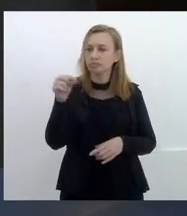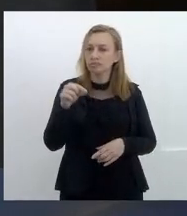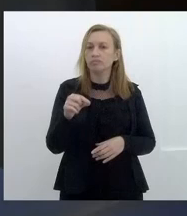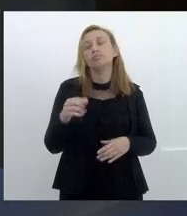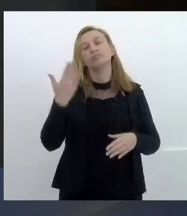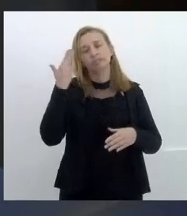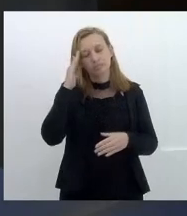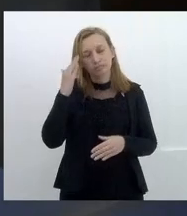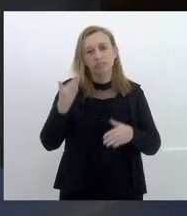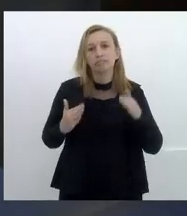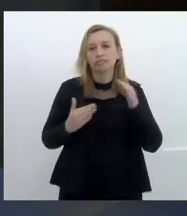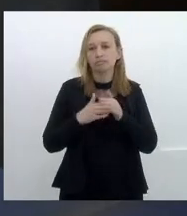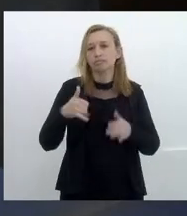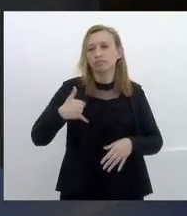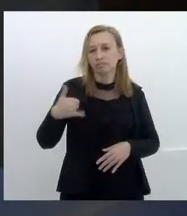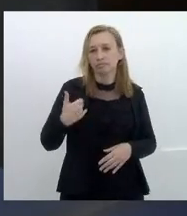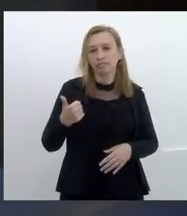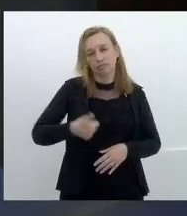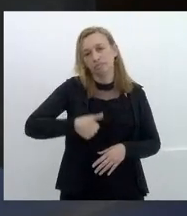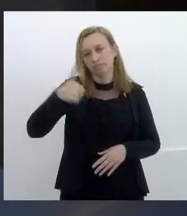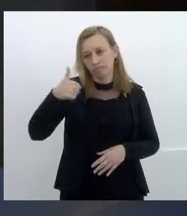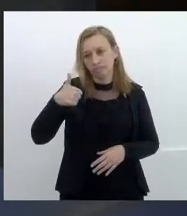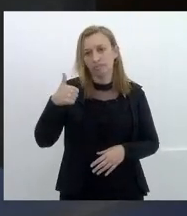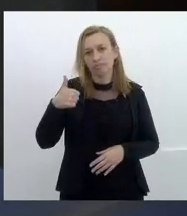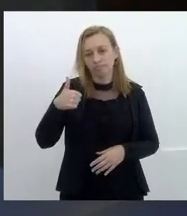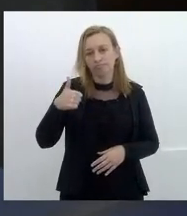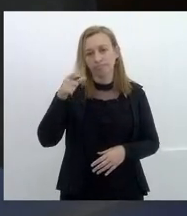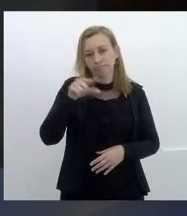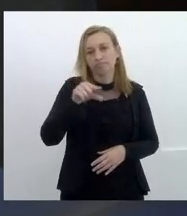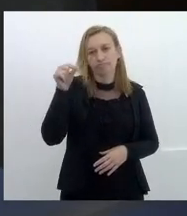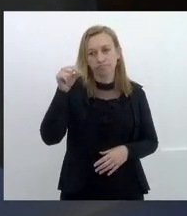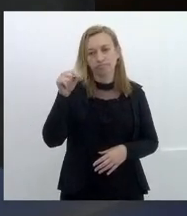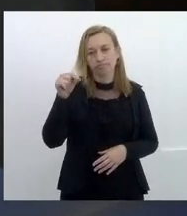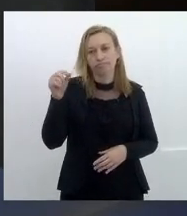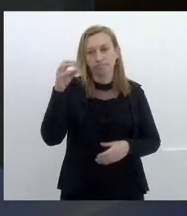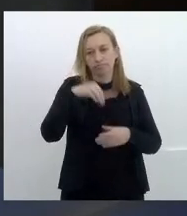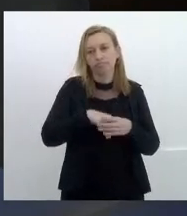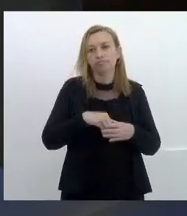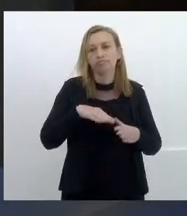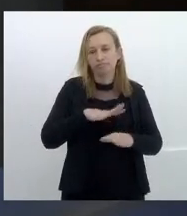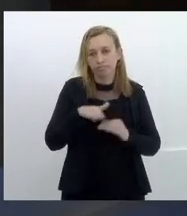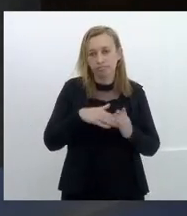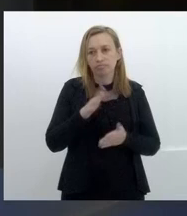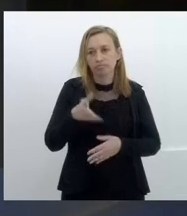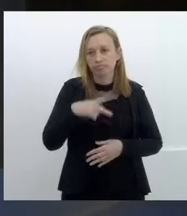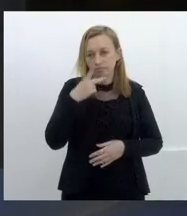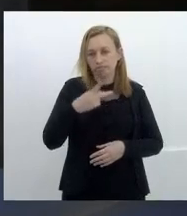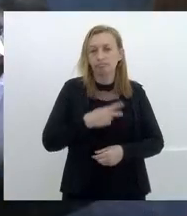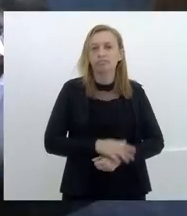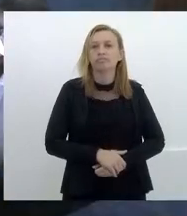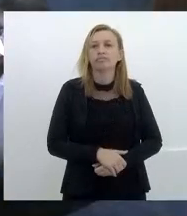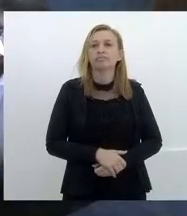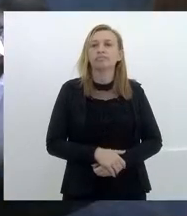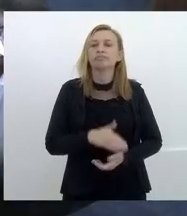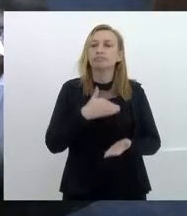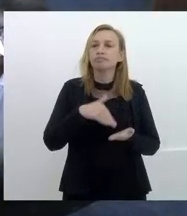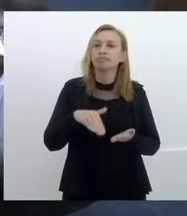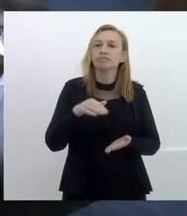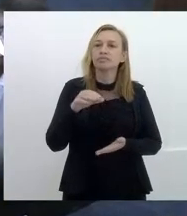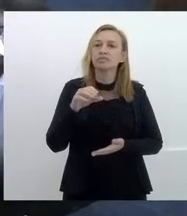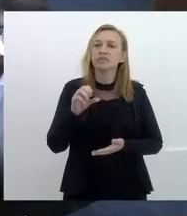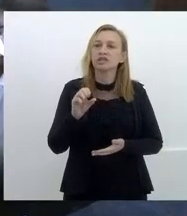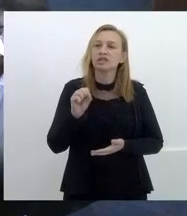que o limite mínimo de idade é a melhor solução a melhor opção dentre acho que nós temos secretários e